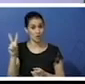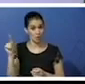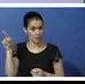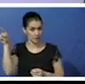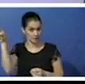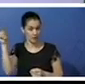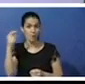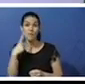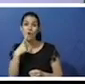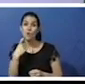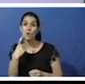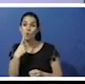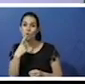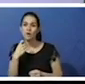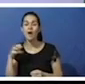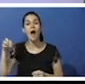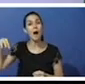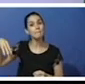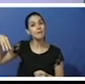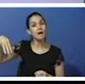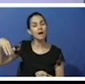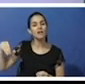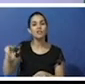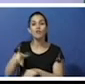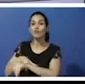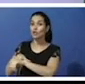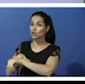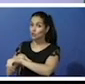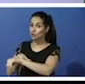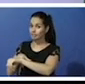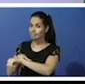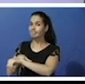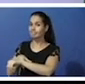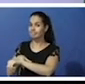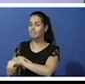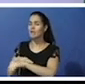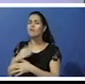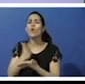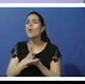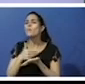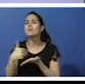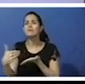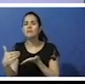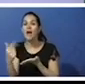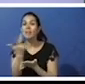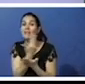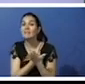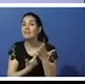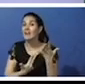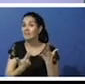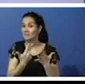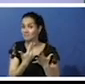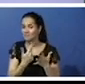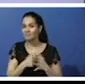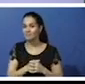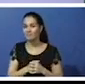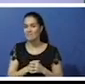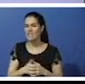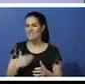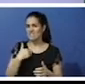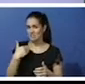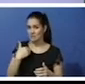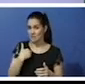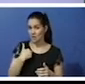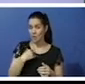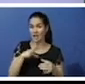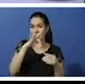Verônica de vermelho e a Marta de verde. Vamos começar a desenhar. Se eu colocar